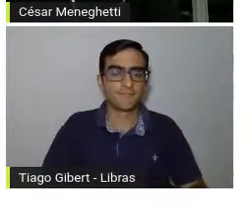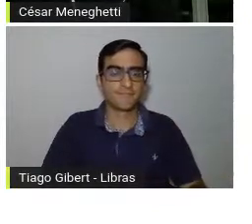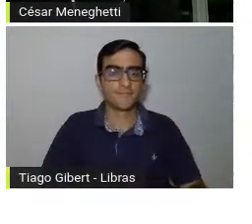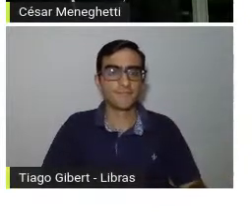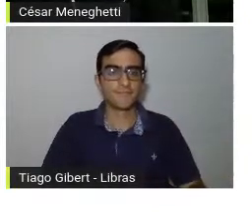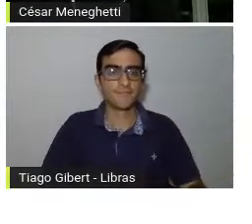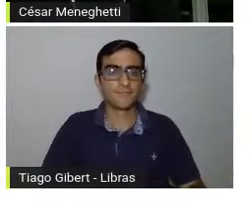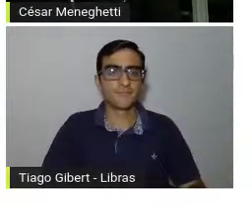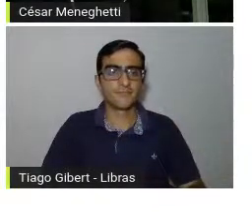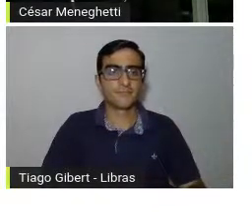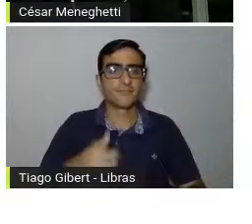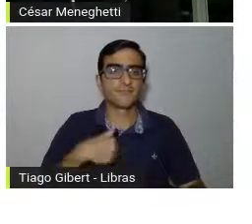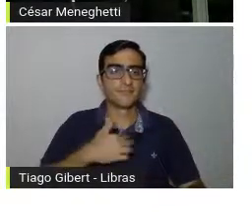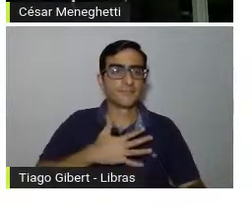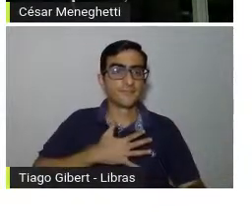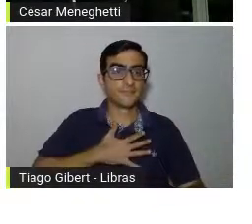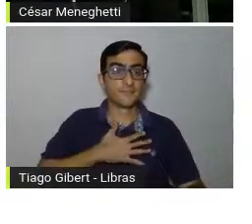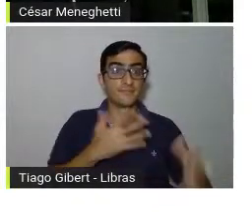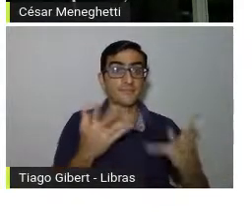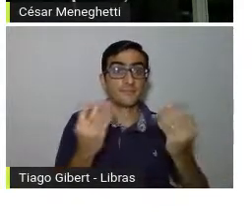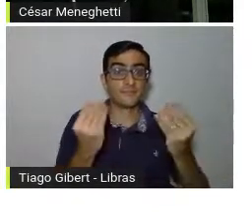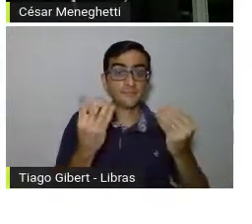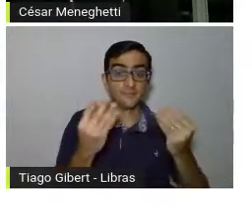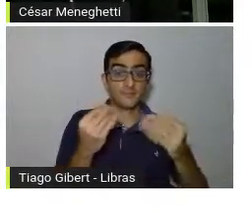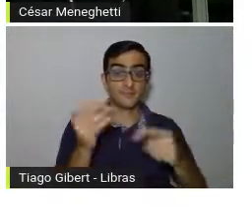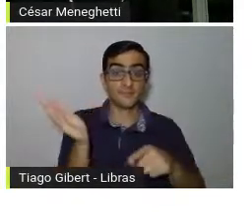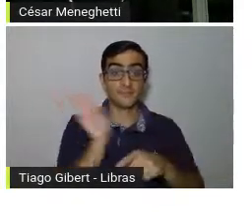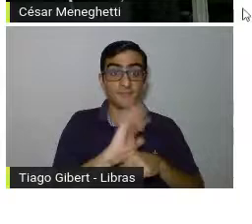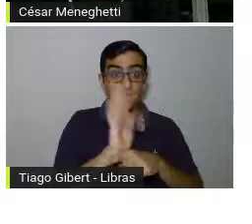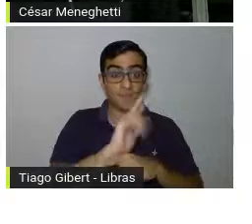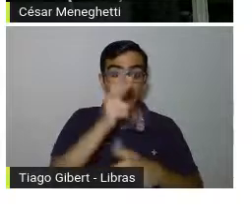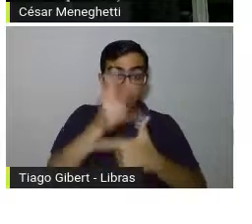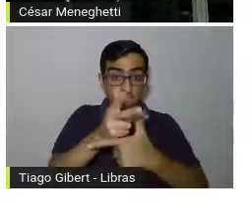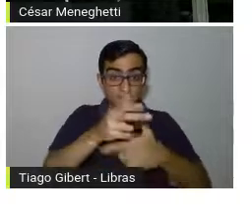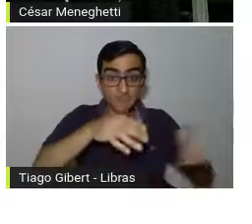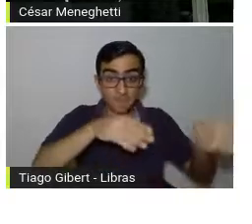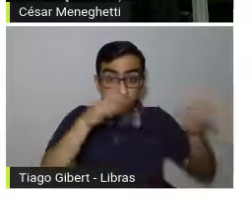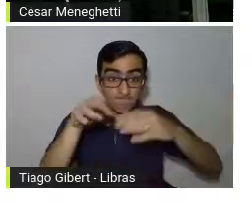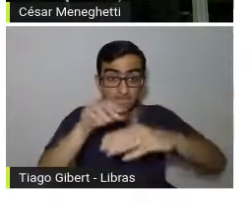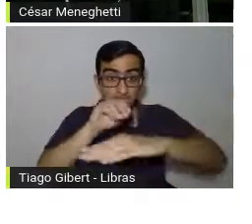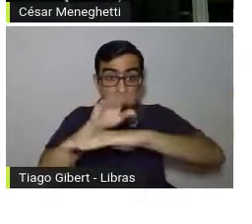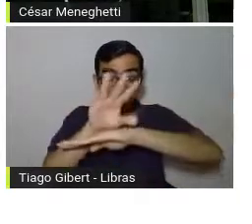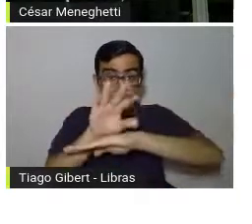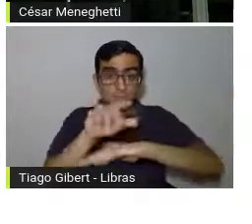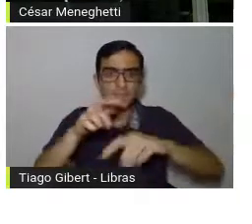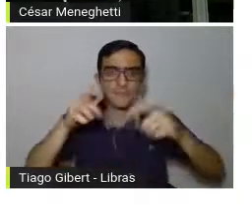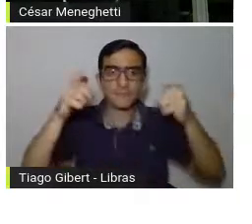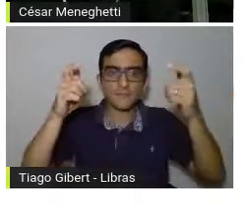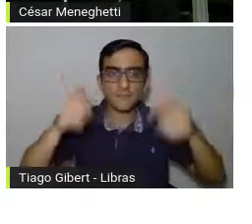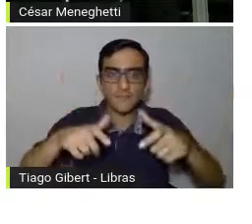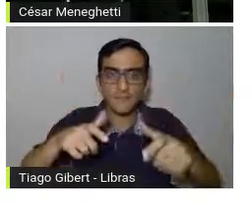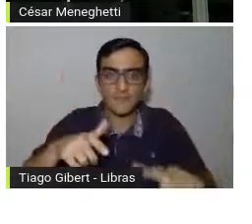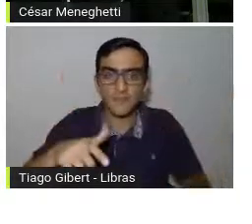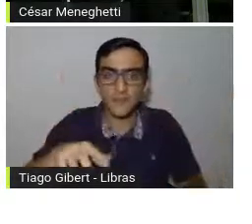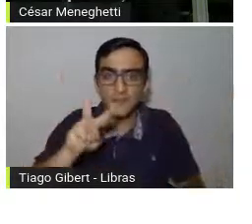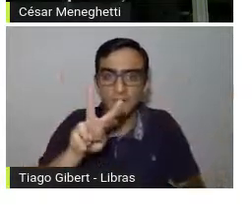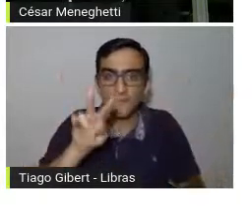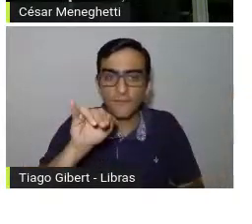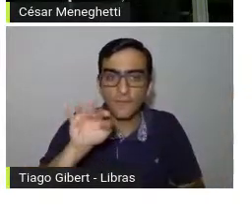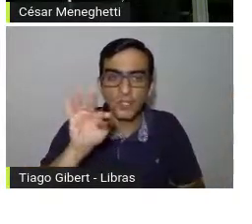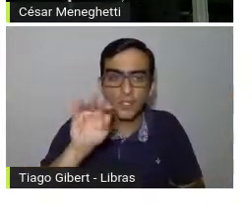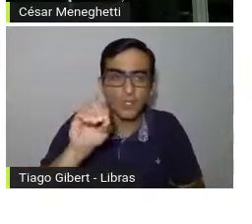E eu gosto muito desse vídeo, e ele foi exibido num lugar que é chama Vitoriano, aqui,